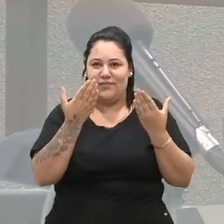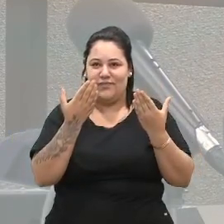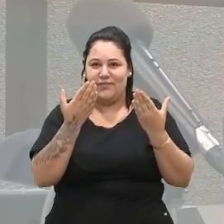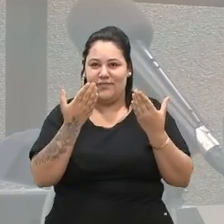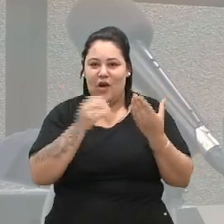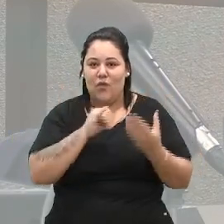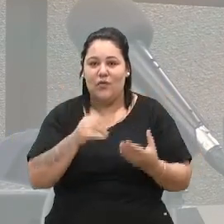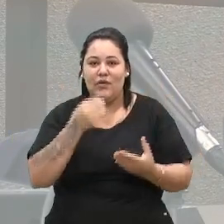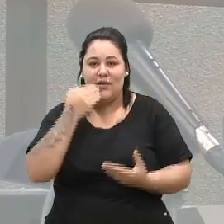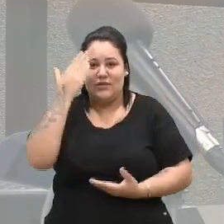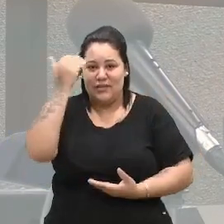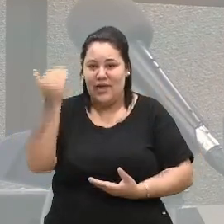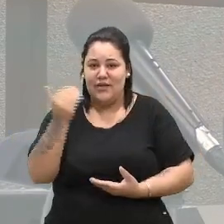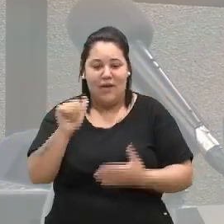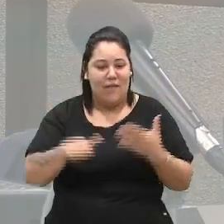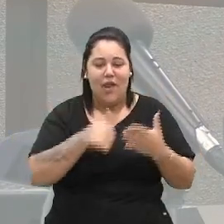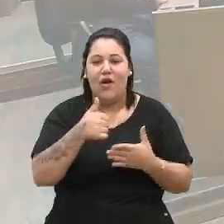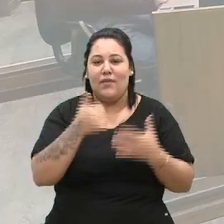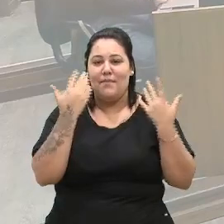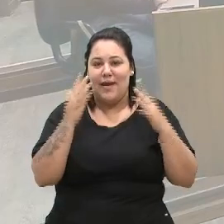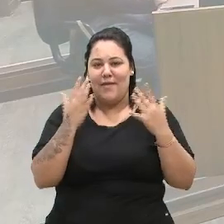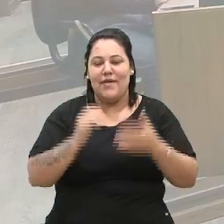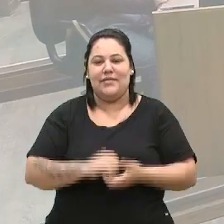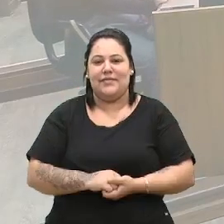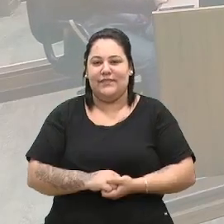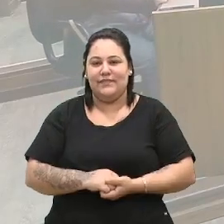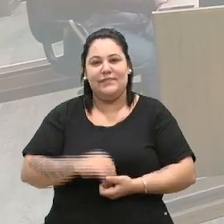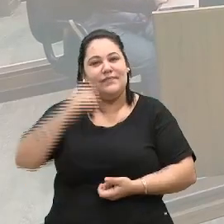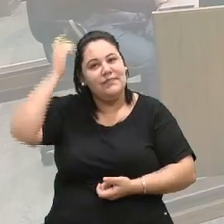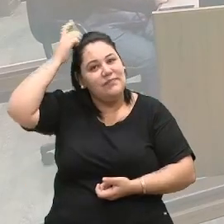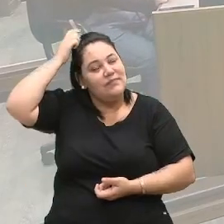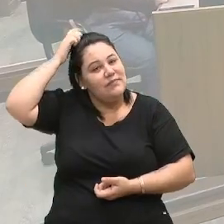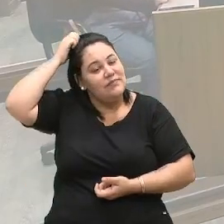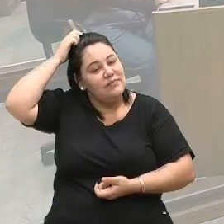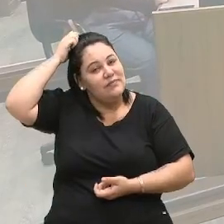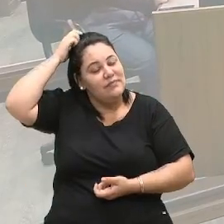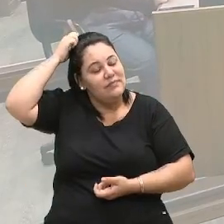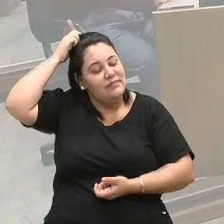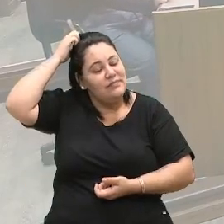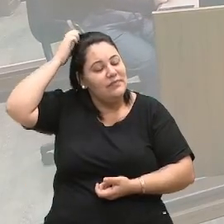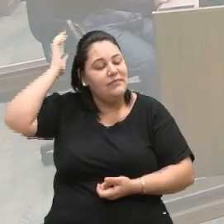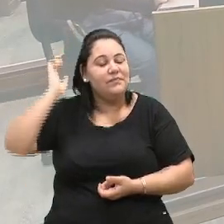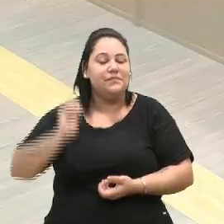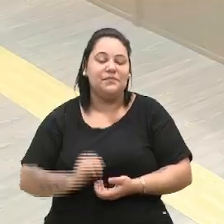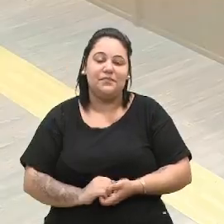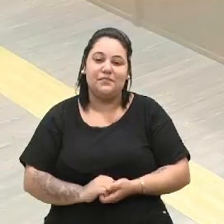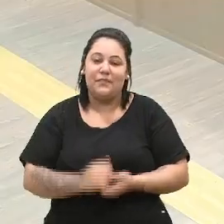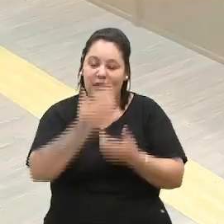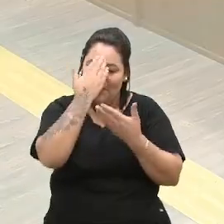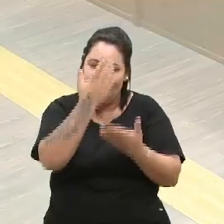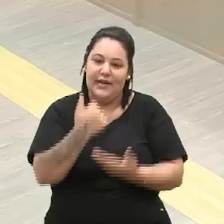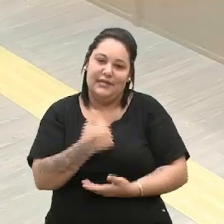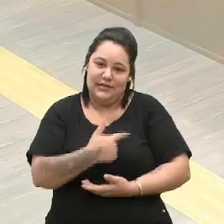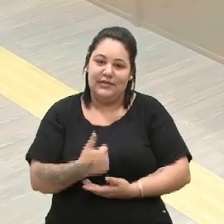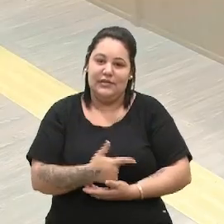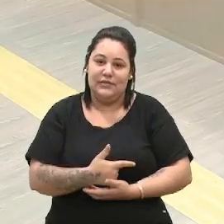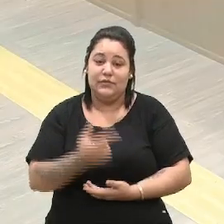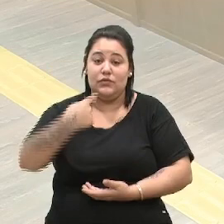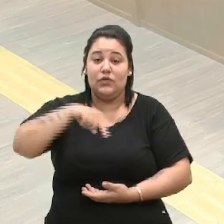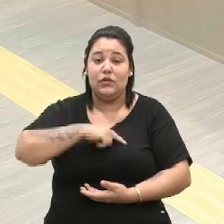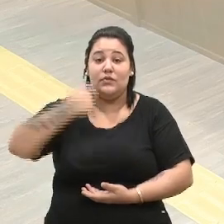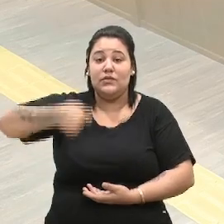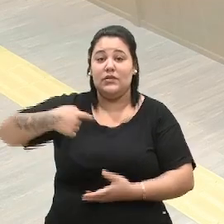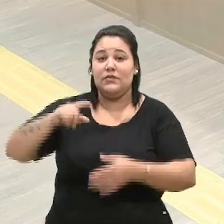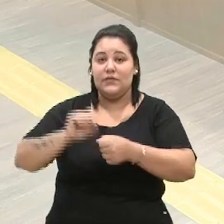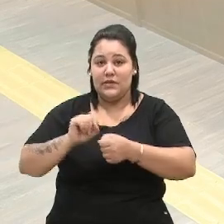maior. Parabéns pelo tema. Obrigado, vereador Zanquim. E o que a gente precisa fazer, e muitas vezes, e algumas entidades